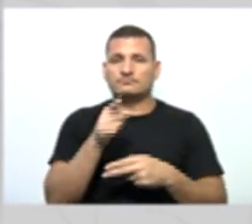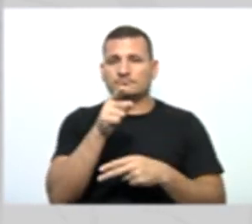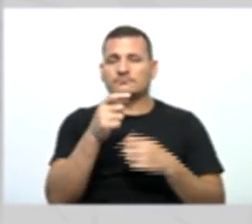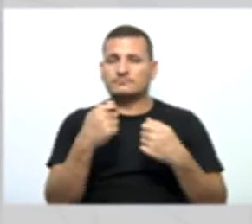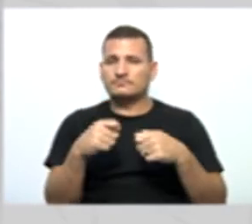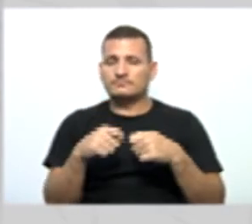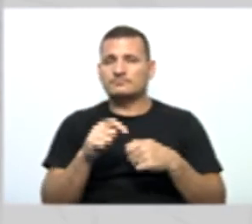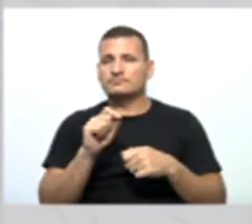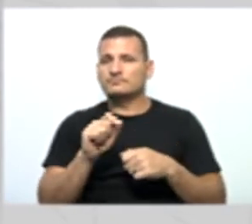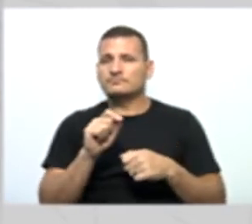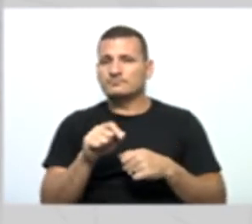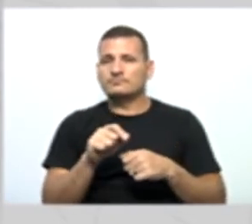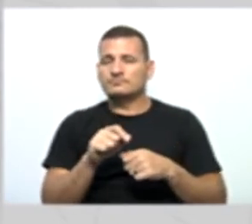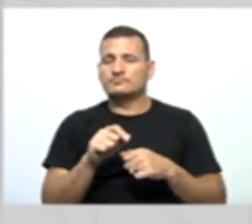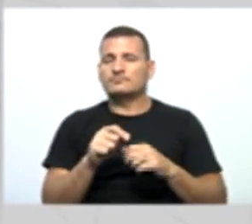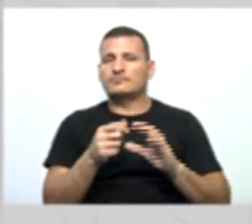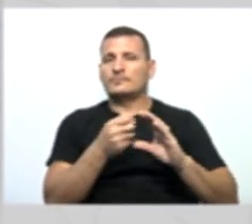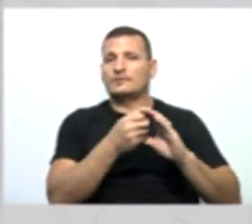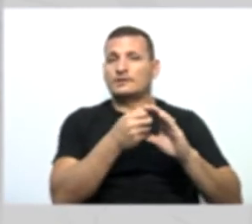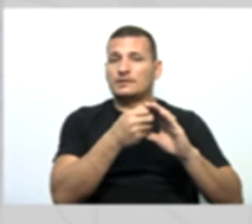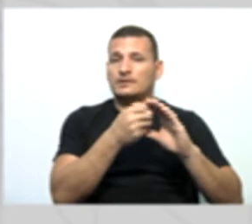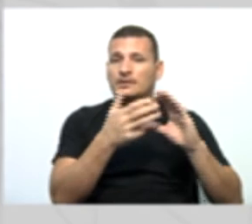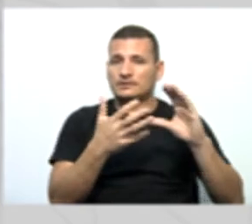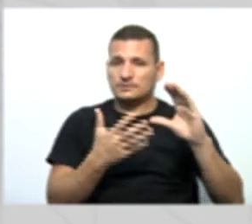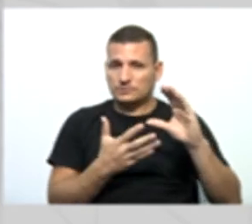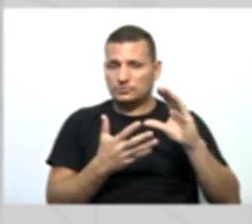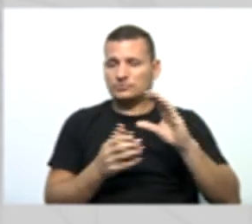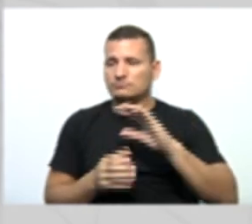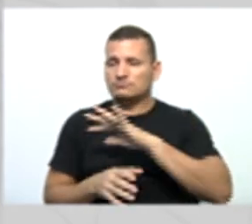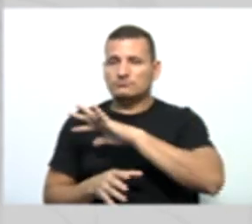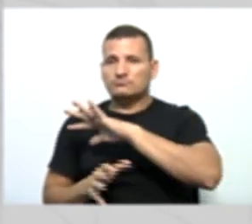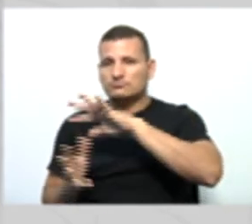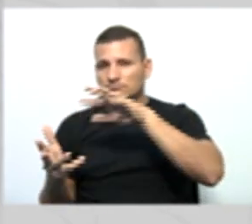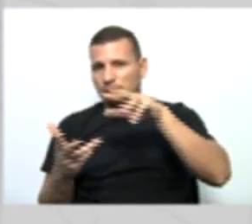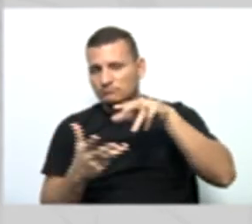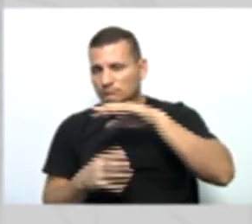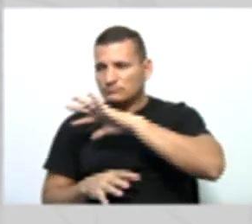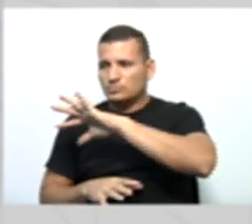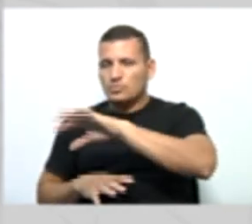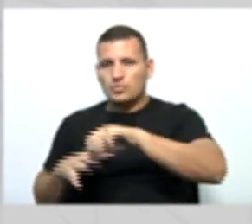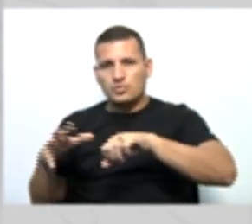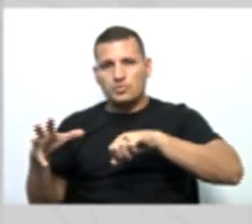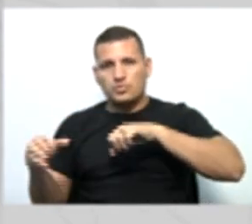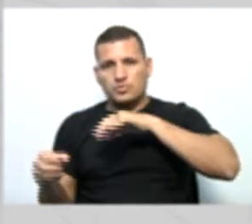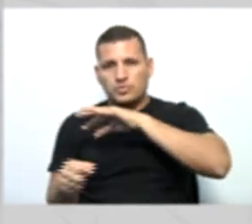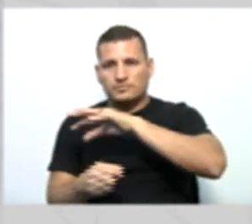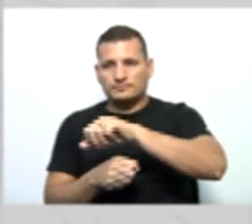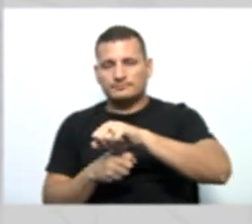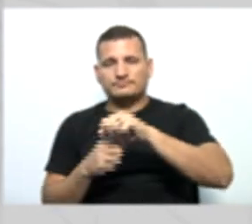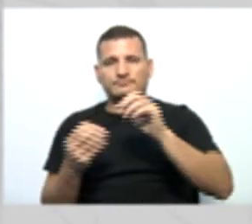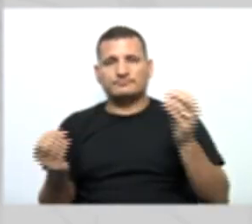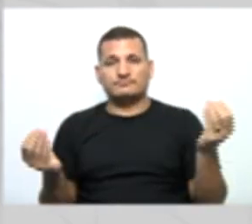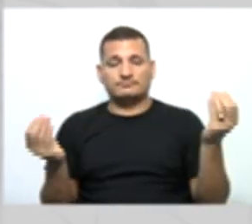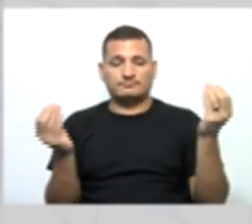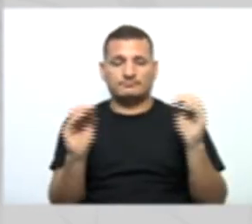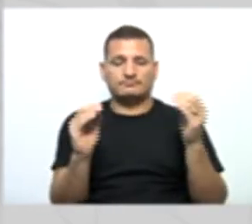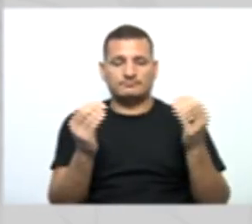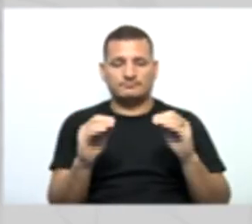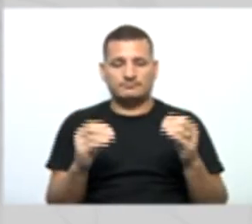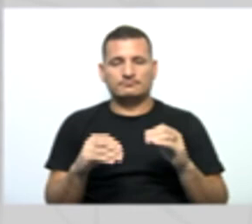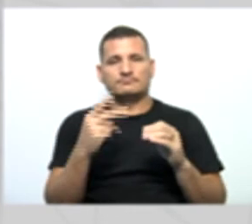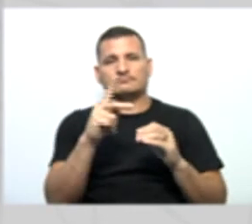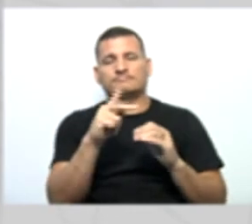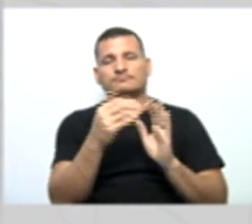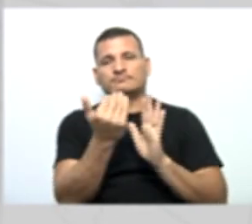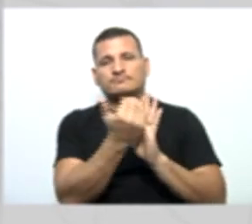precisa extrair as características dos objetos do mundo real e inserir esses elementos no seu programa, no seu